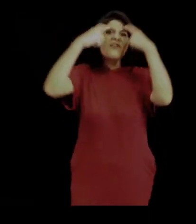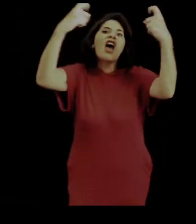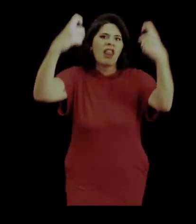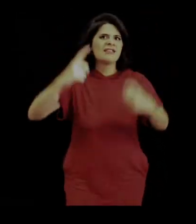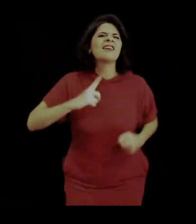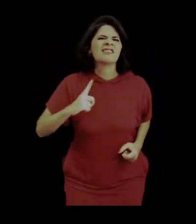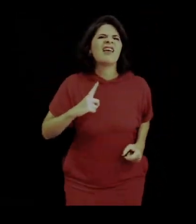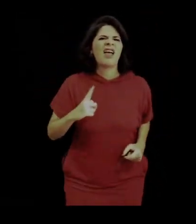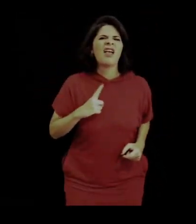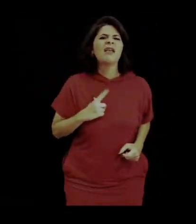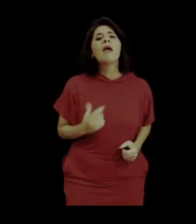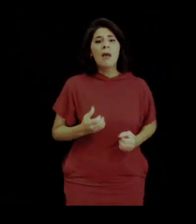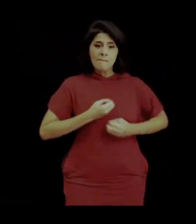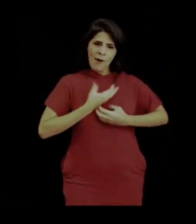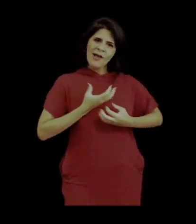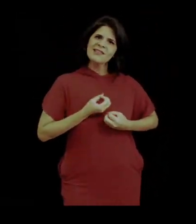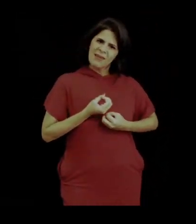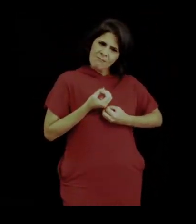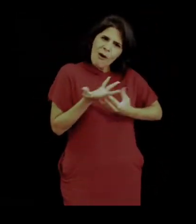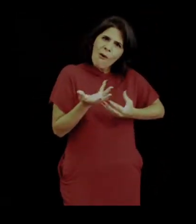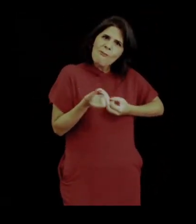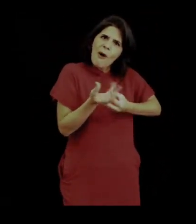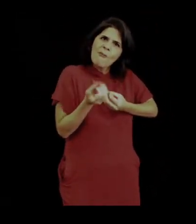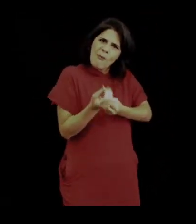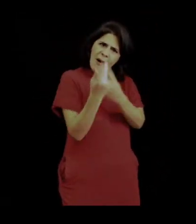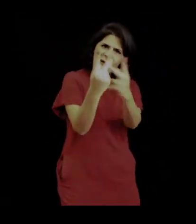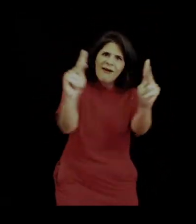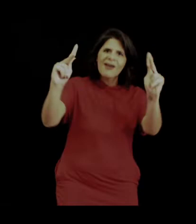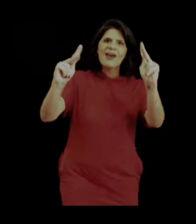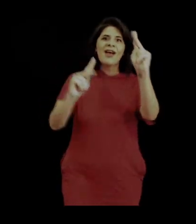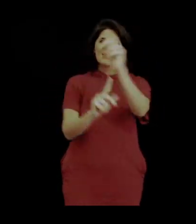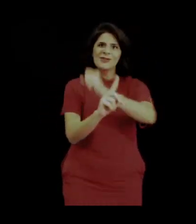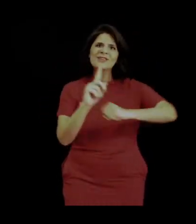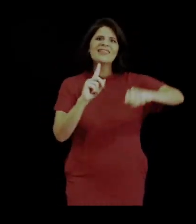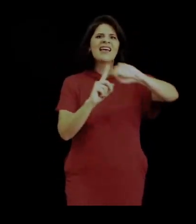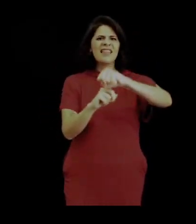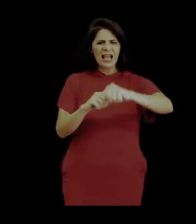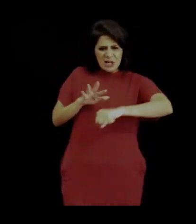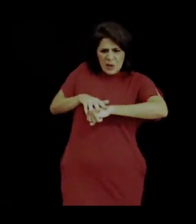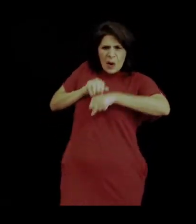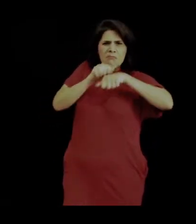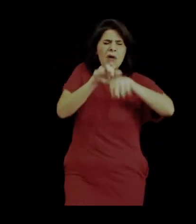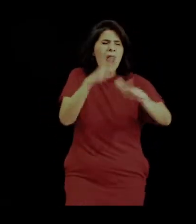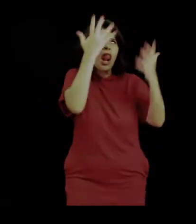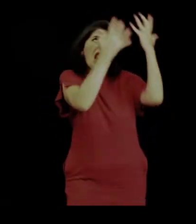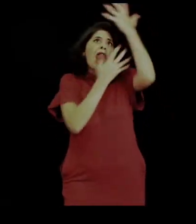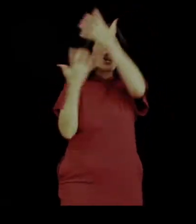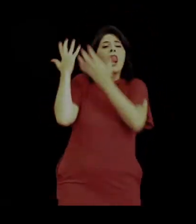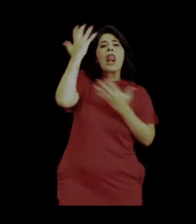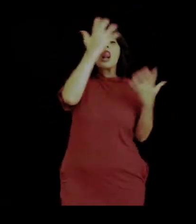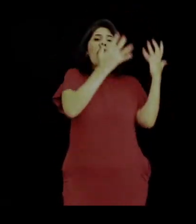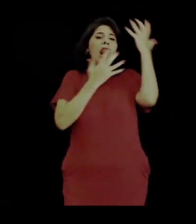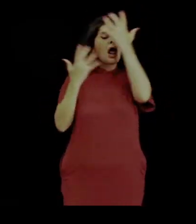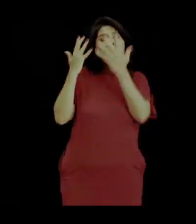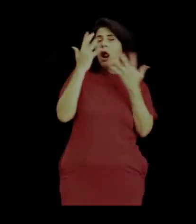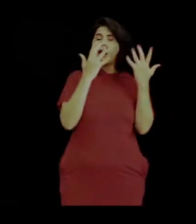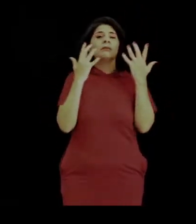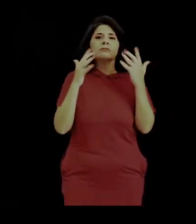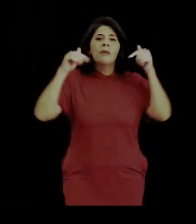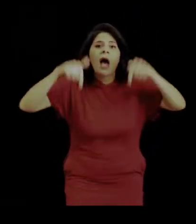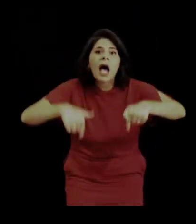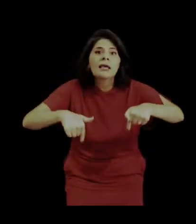segurando poesia sociedade e torre mandou sobre a partilha da insanidade sou poeta na divisão que